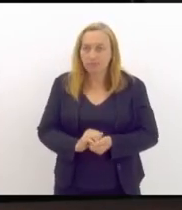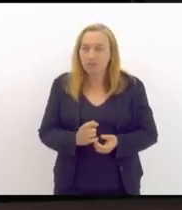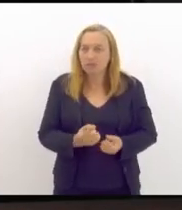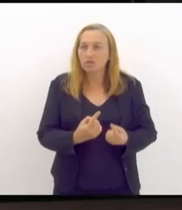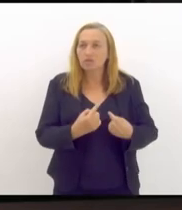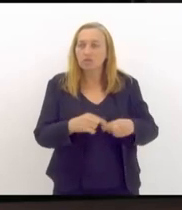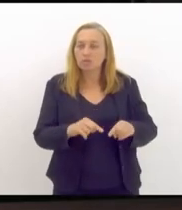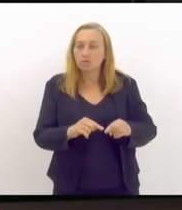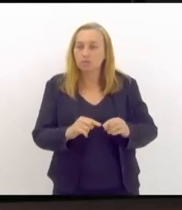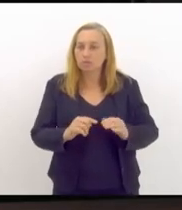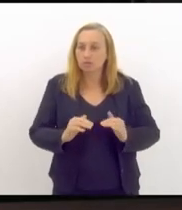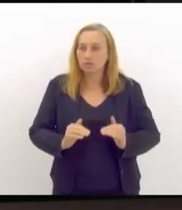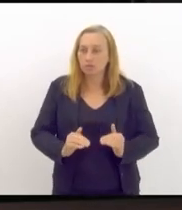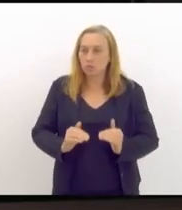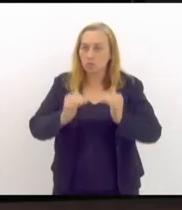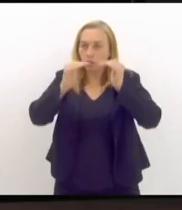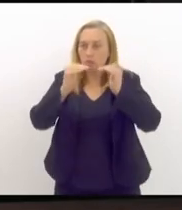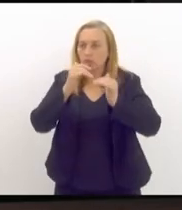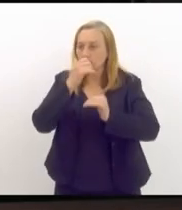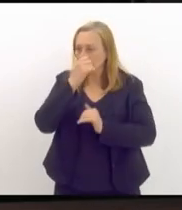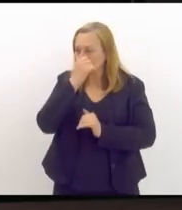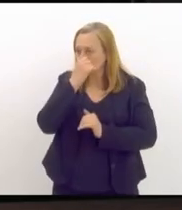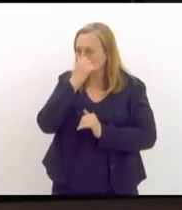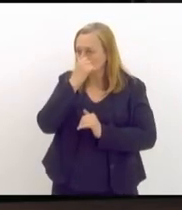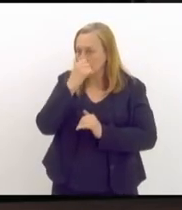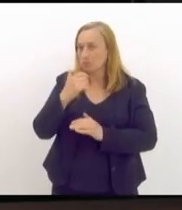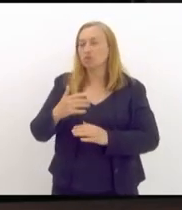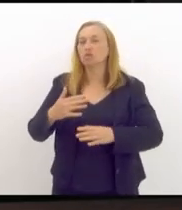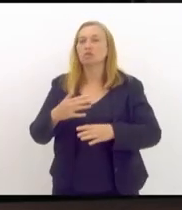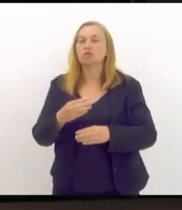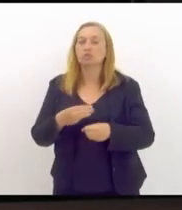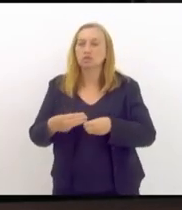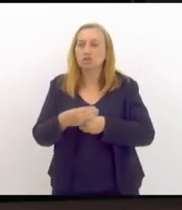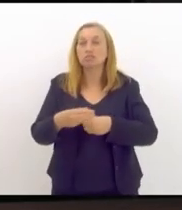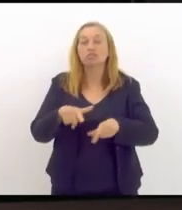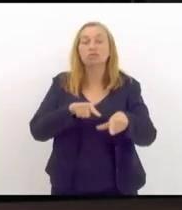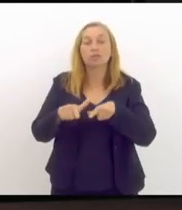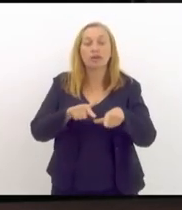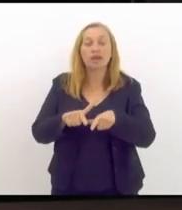alagamentos no nosso município o plano trabalhava